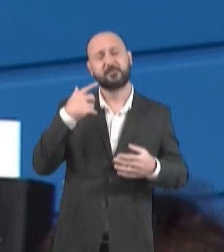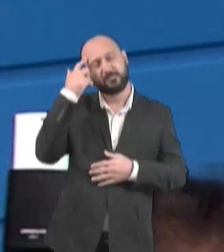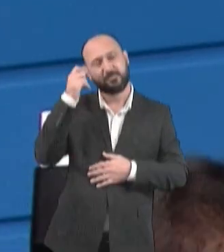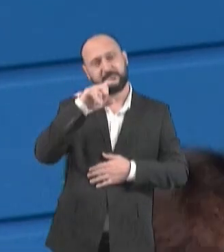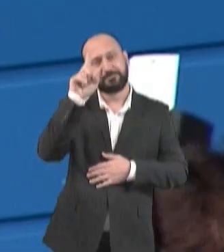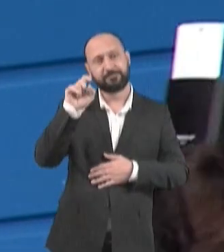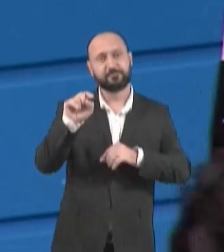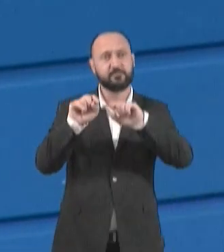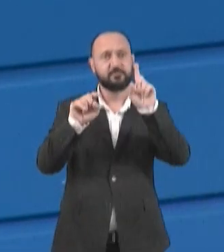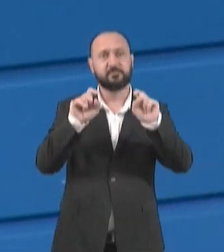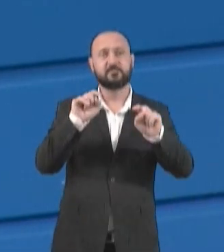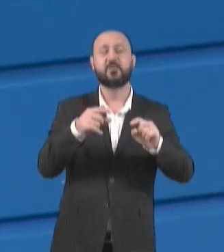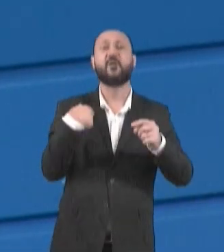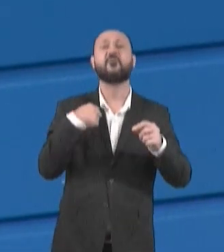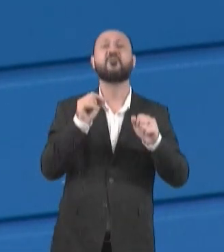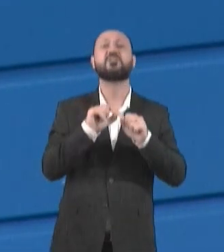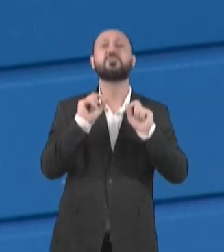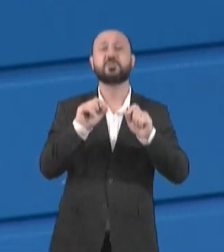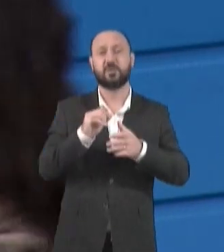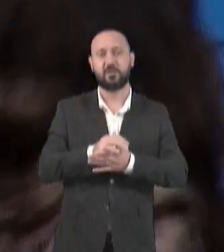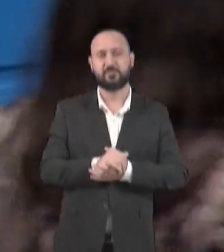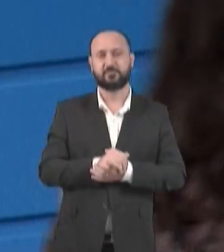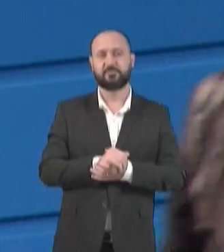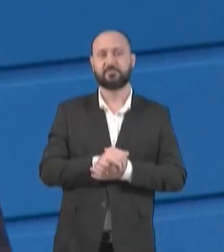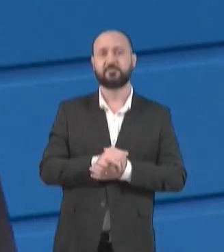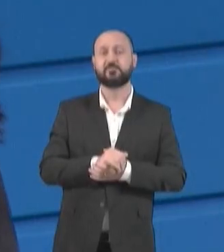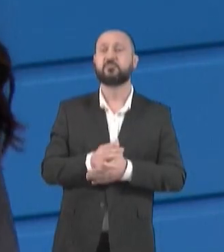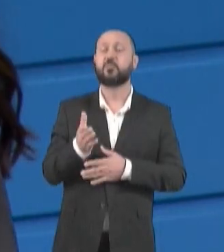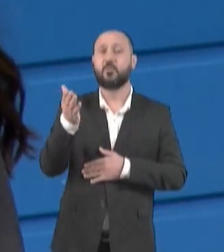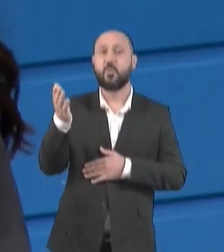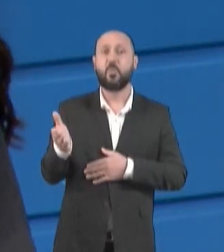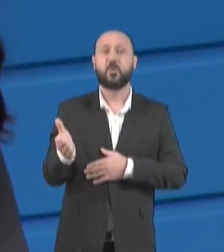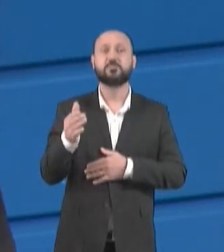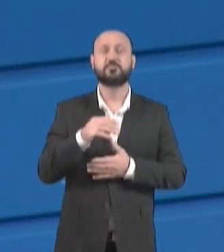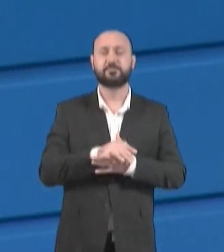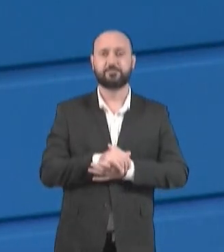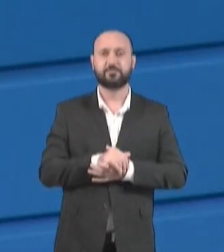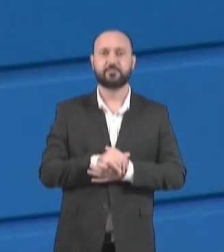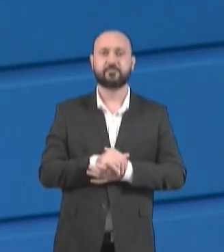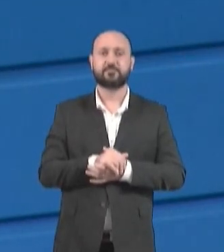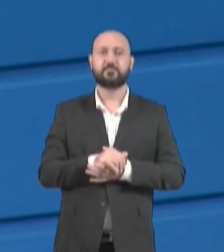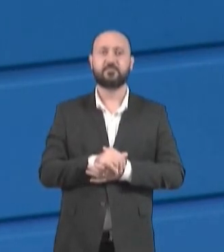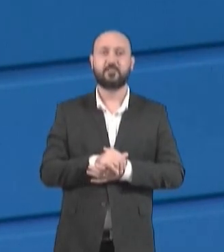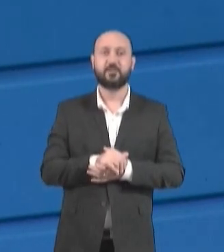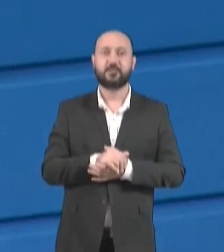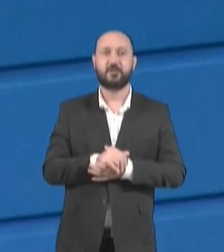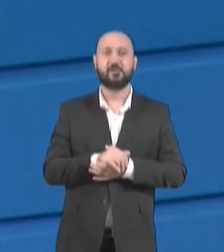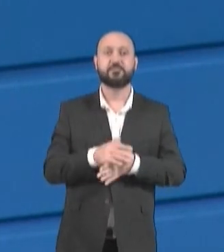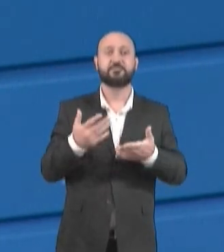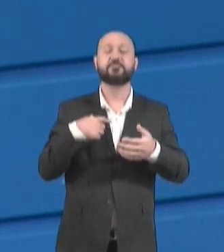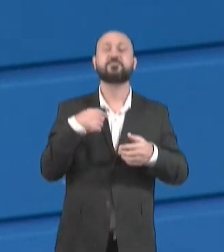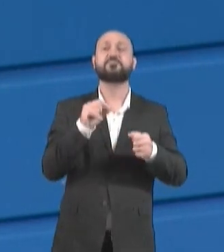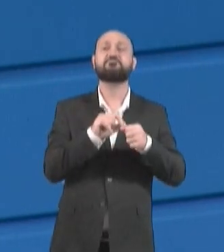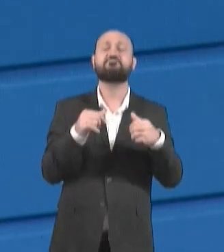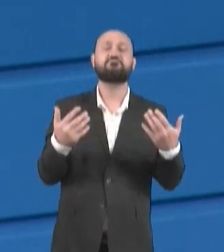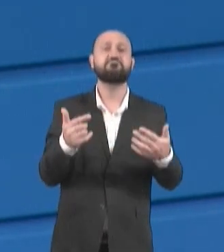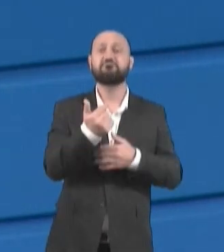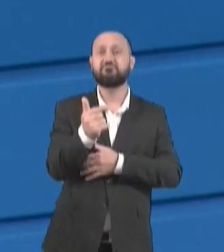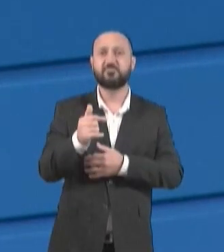fica se perguntando, o que fazer com uma pessoa... não tem o que